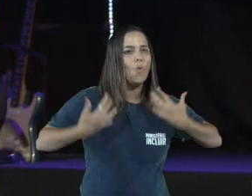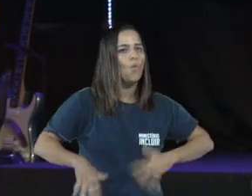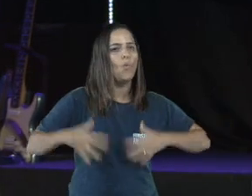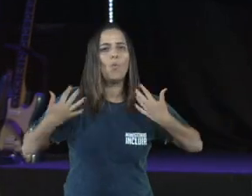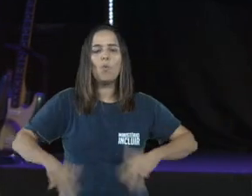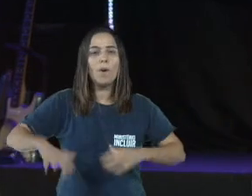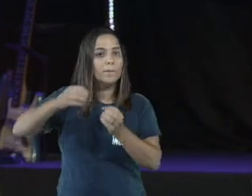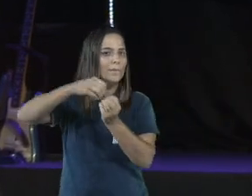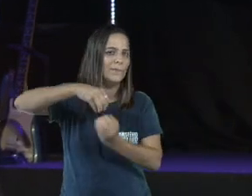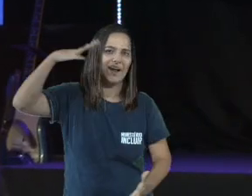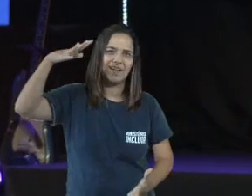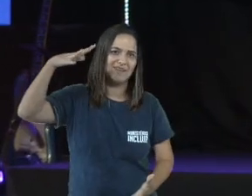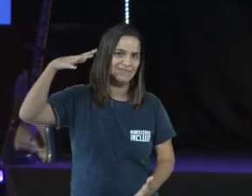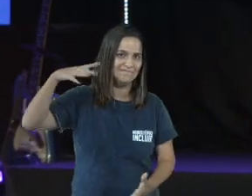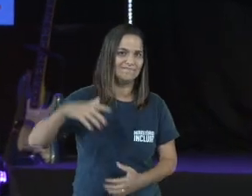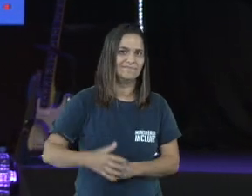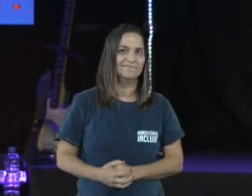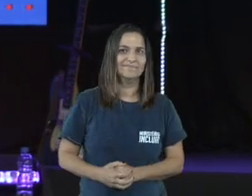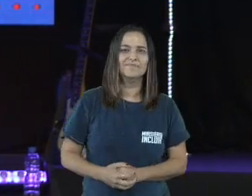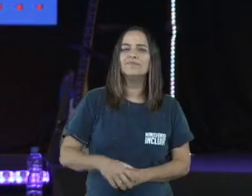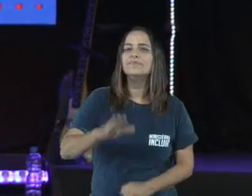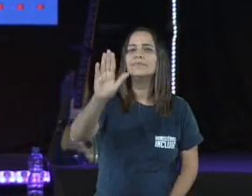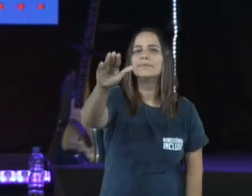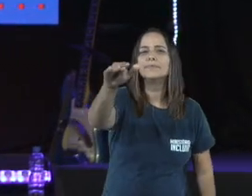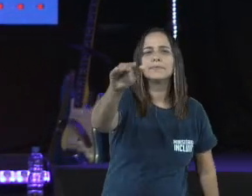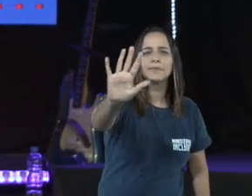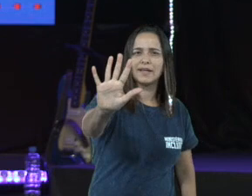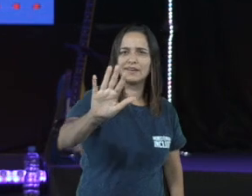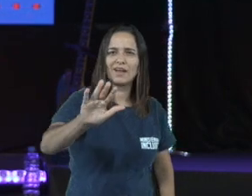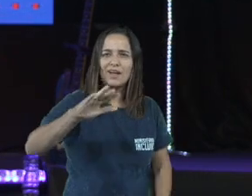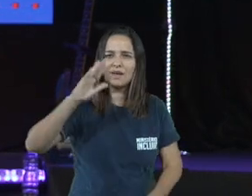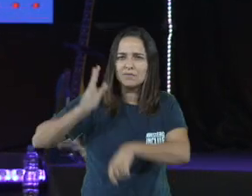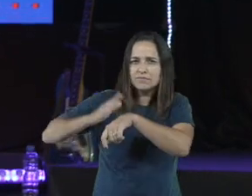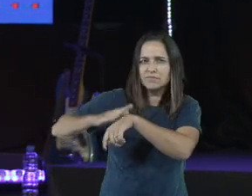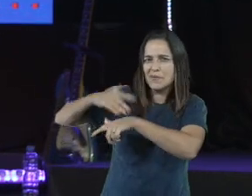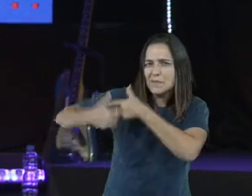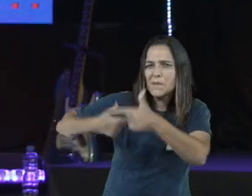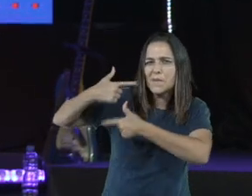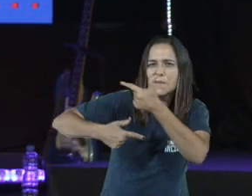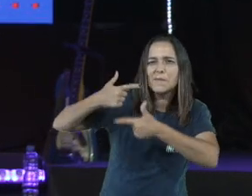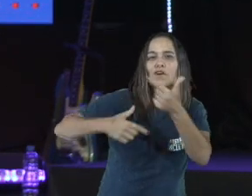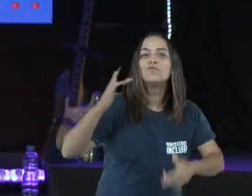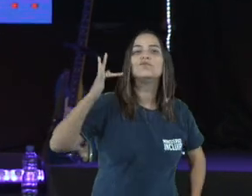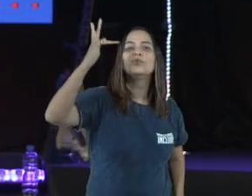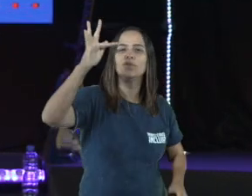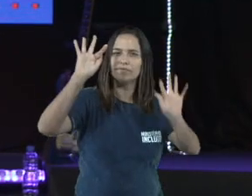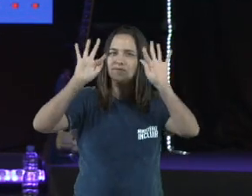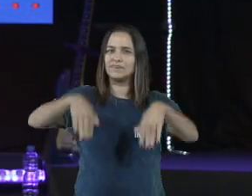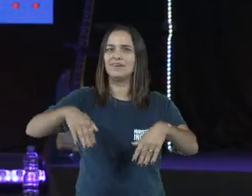e mandar sua provisão em tudo você console na vida no final você tem que poder dizer é realmente foi Deus que